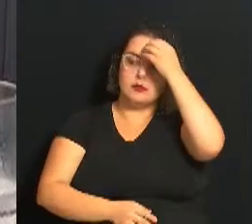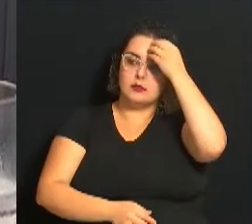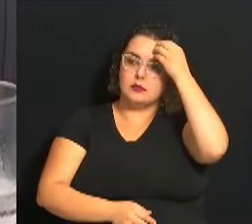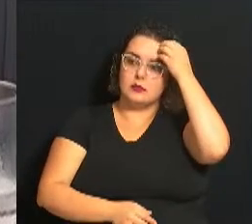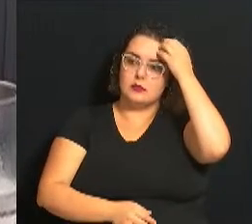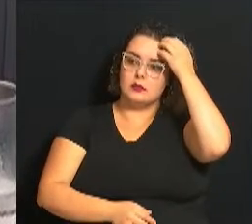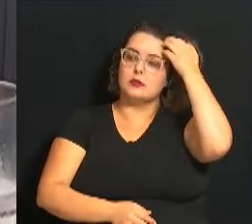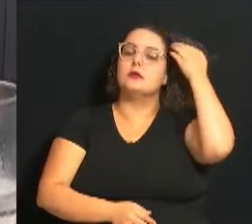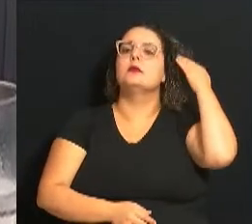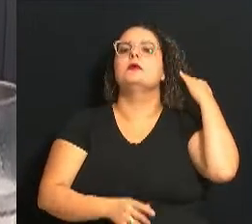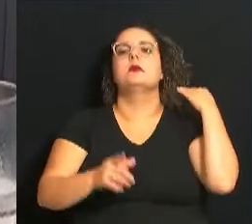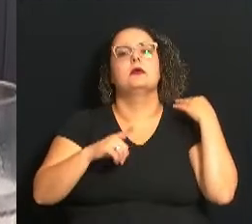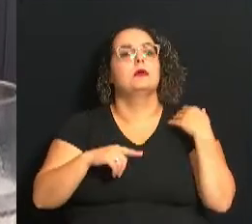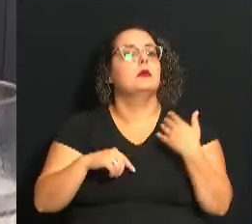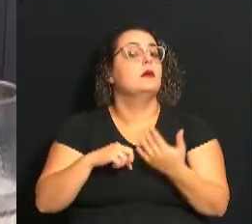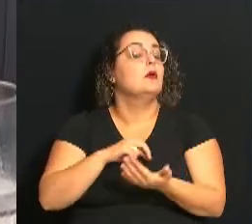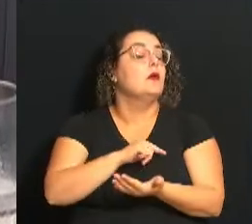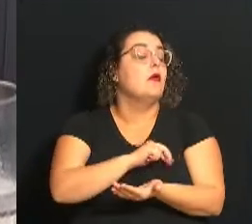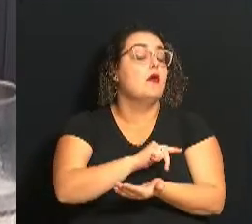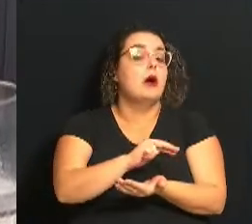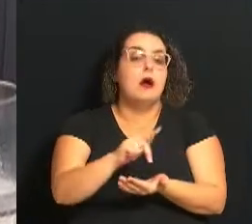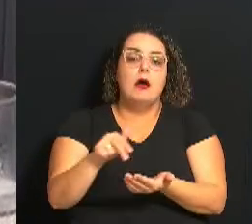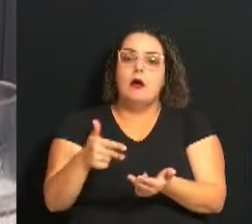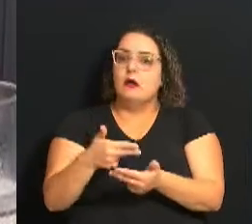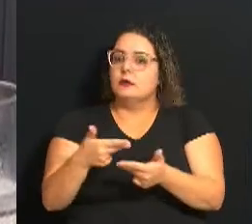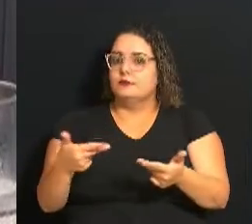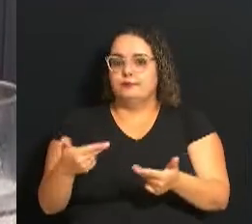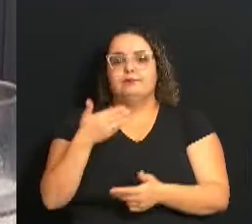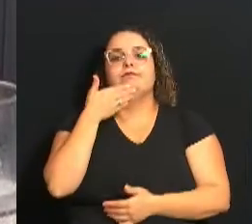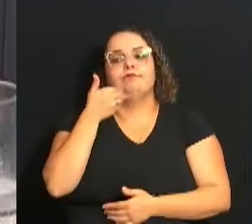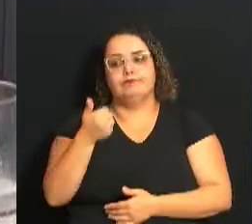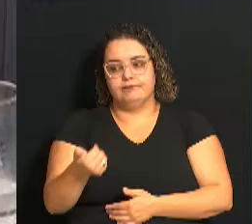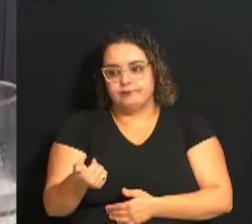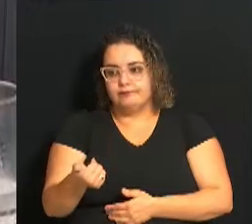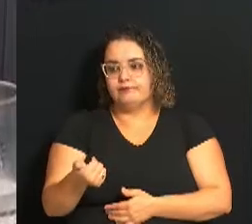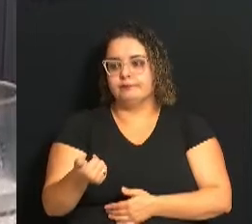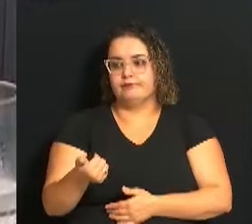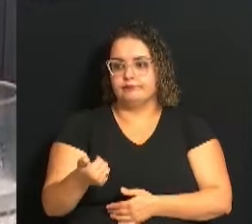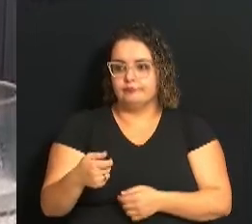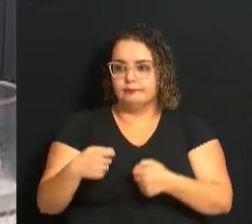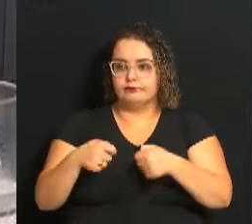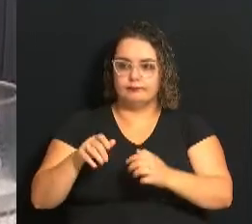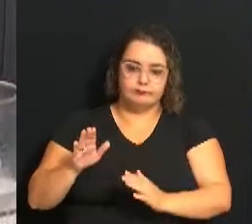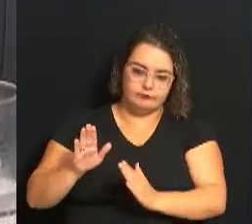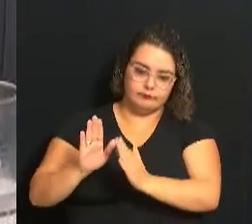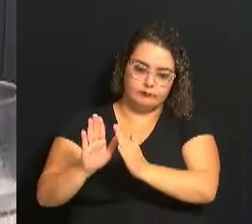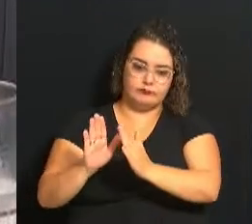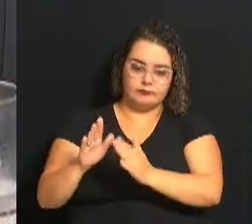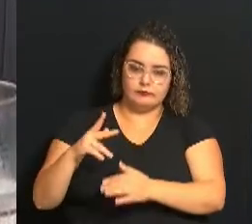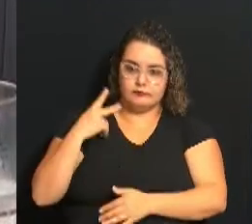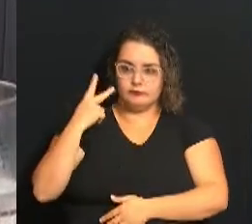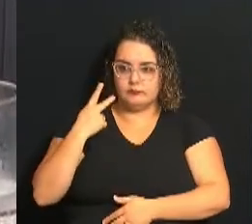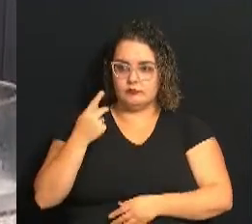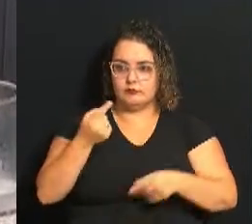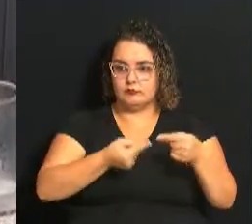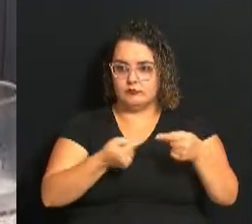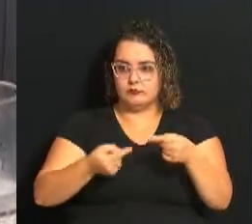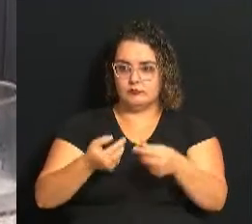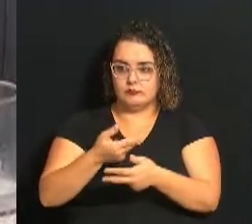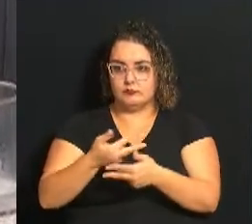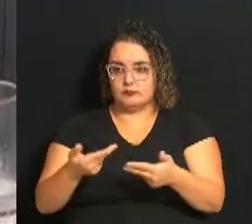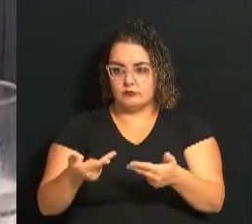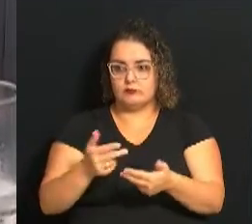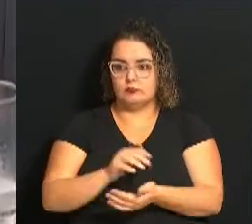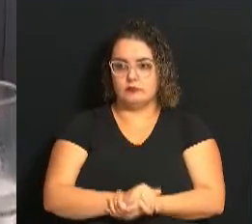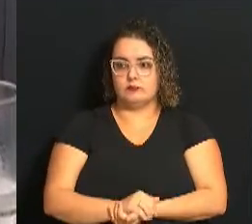muita coisa ainda para melhorar, muita coisa, tanto é que a gente precisou abrir uma frente parlamentar agora para discutir essas questões. A